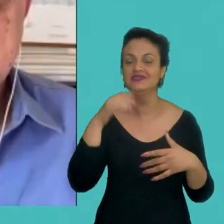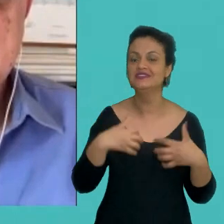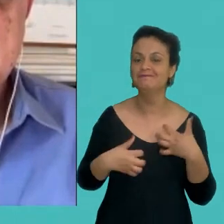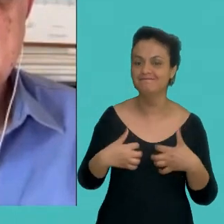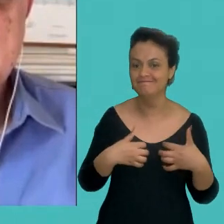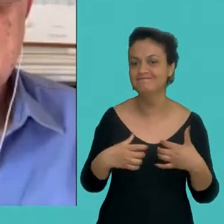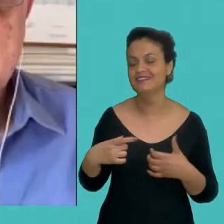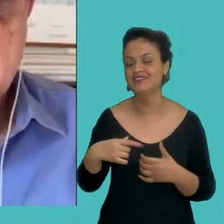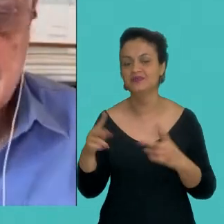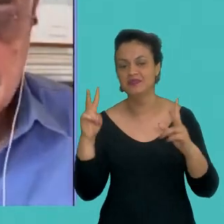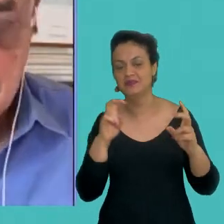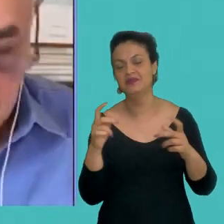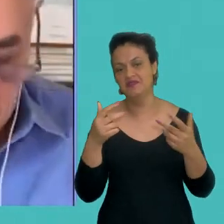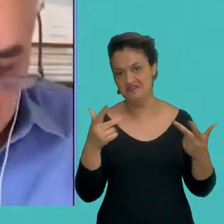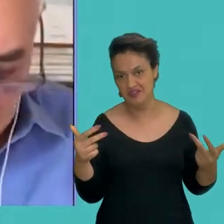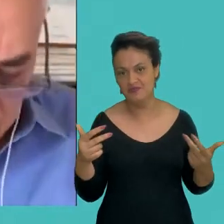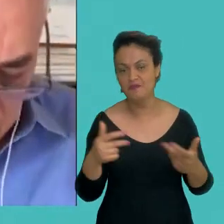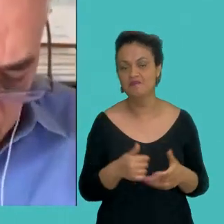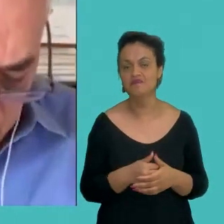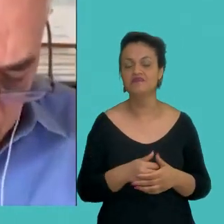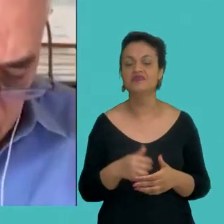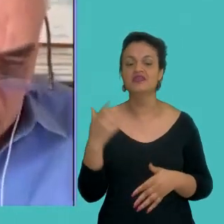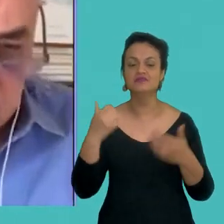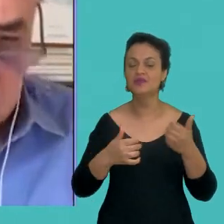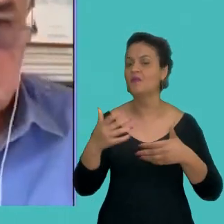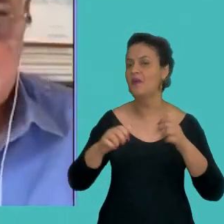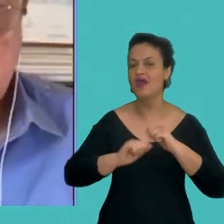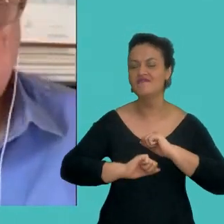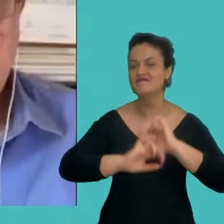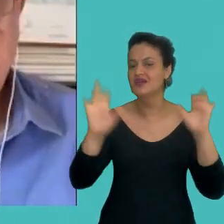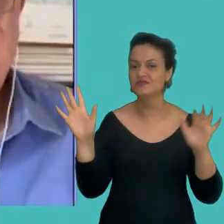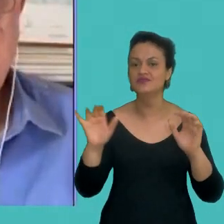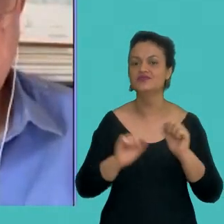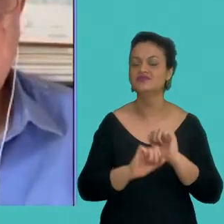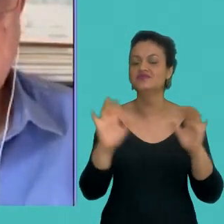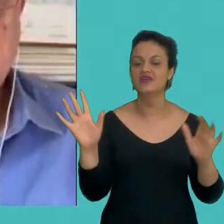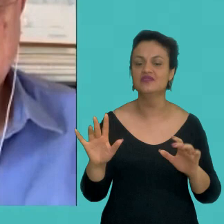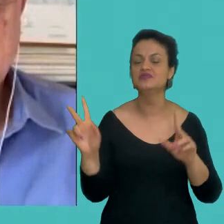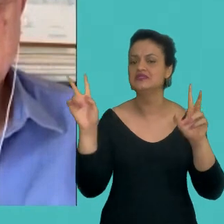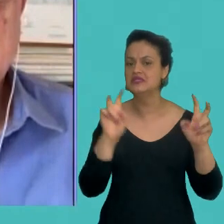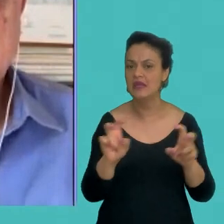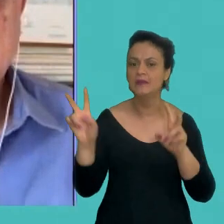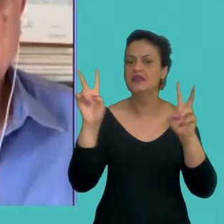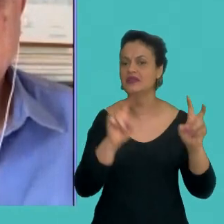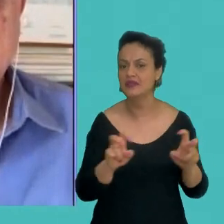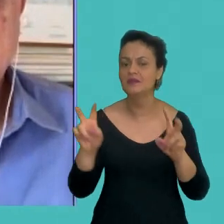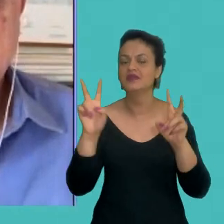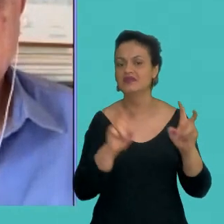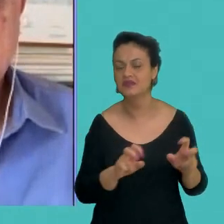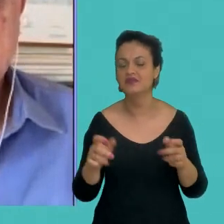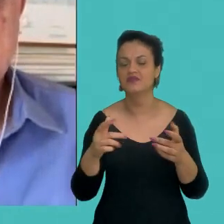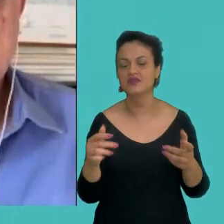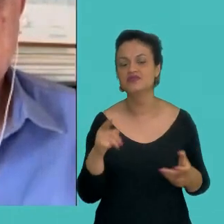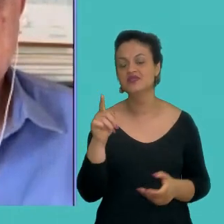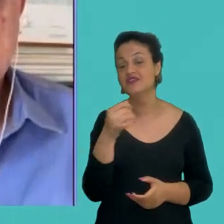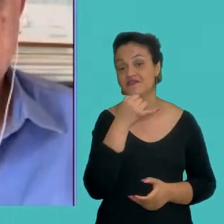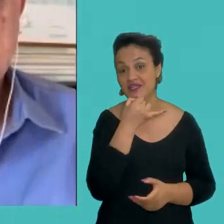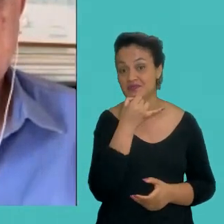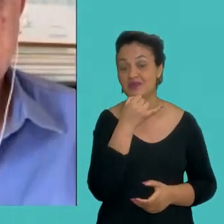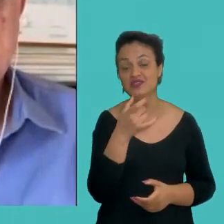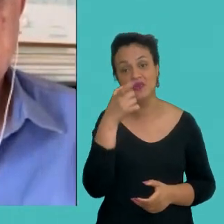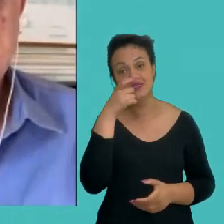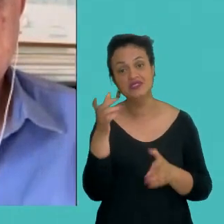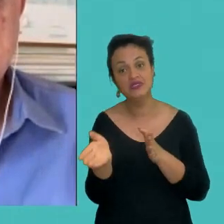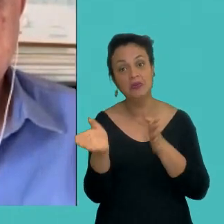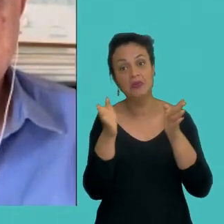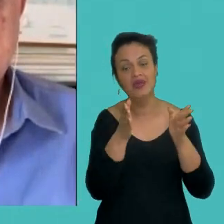tanto e nos posiciona bem sobre as questões e da forma mais ampla possível, considerando todos os pontos. E eu,